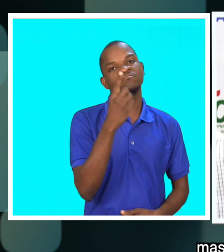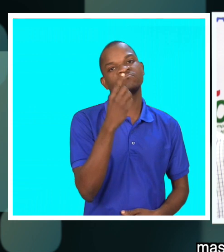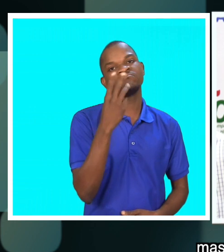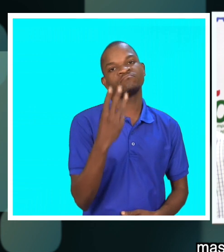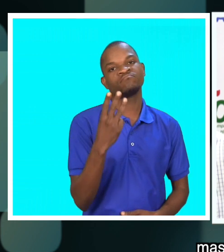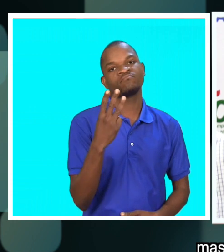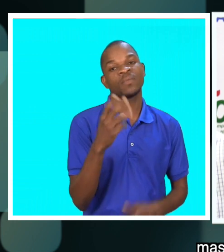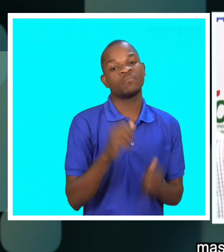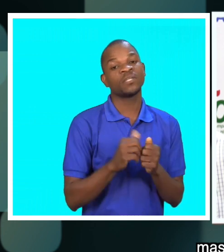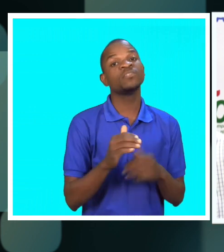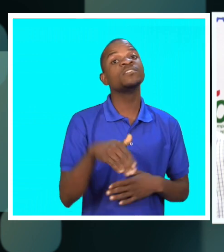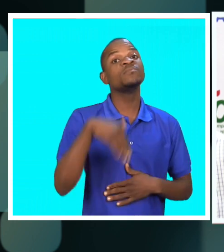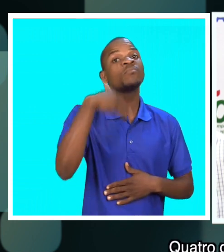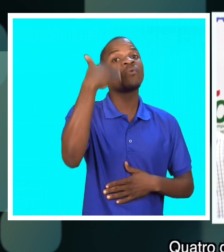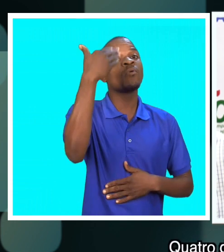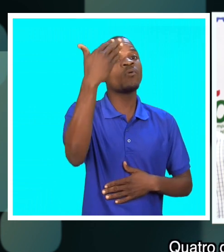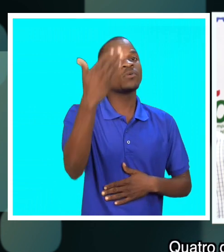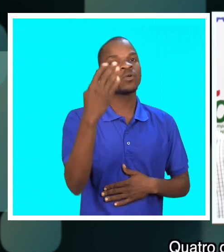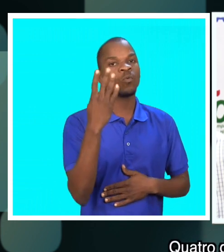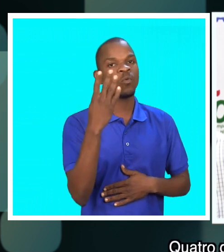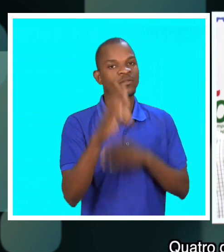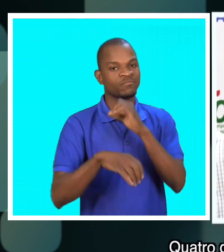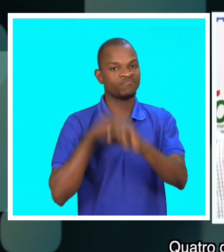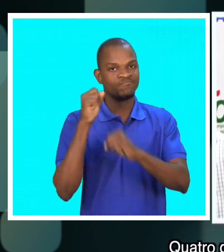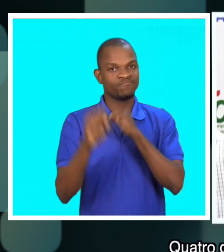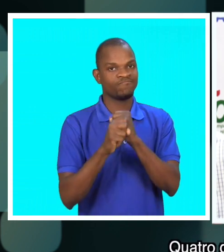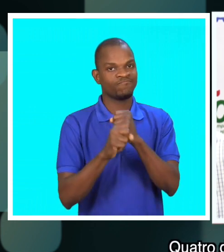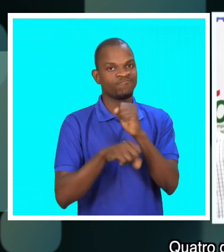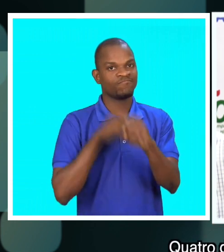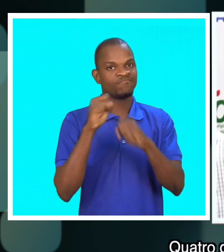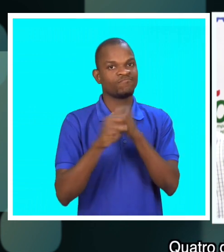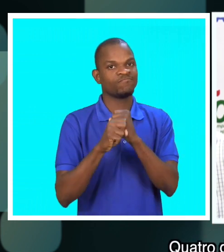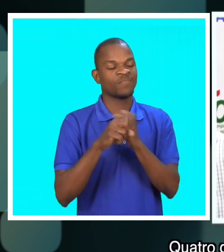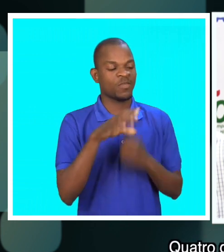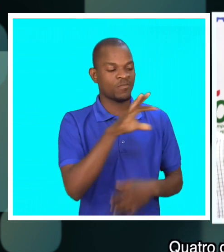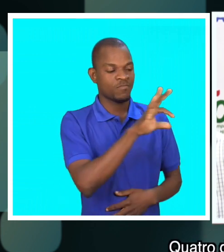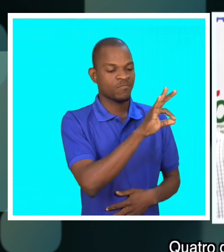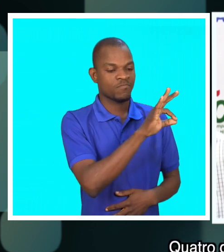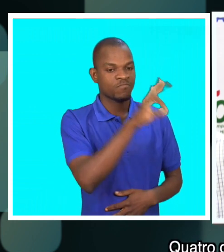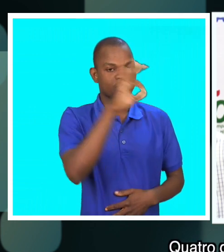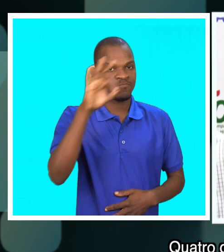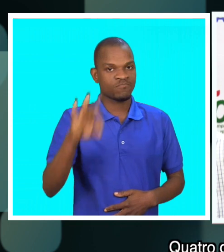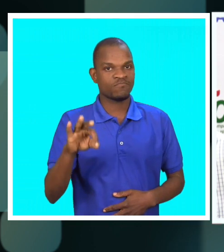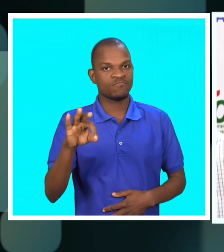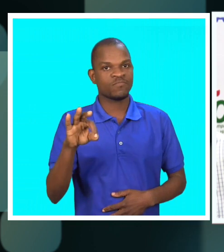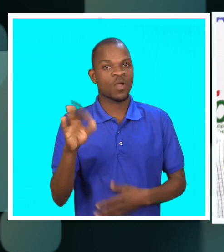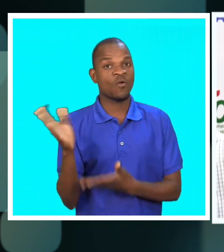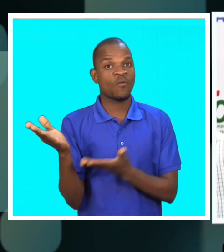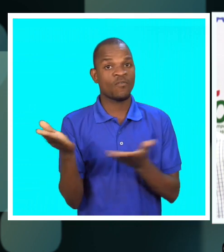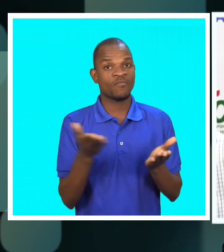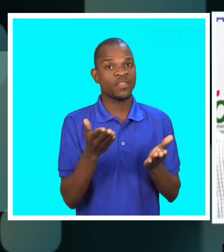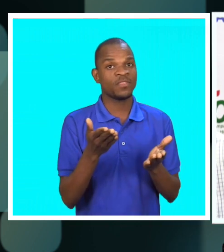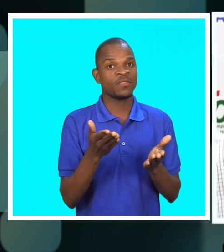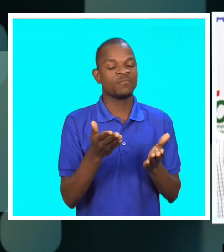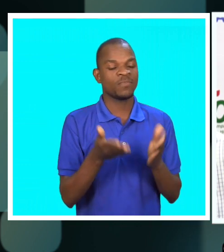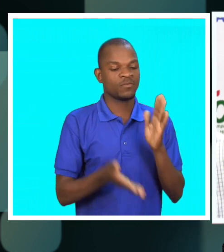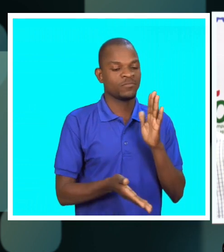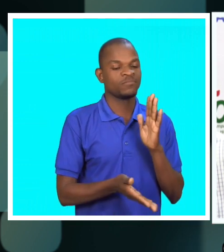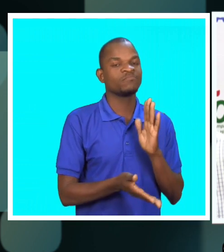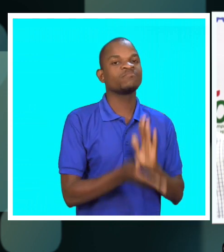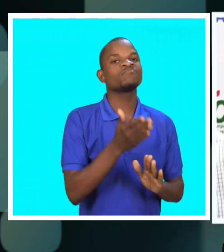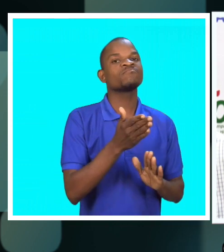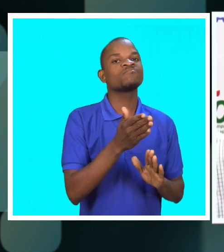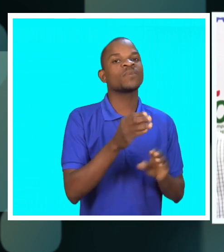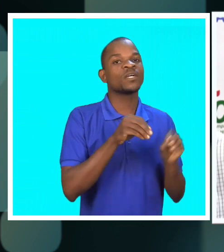tinha 13 anos na altura. Quatro anos depois, fui convocada para jogar com as mesmas que, em 2013,